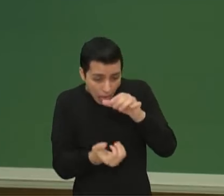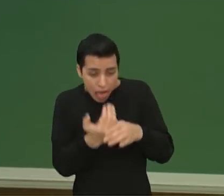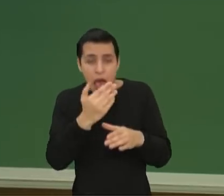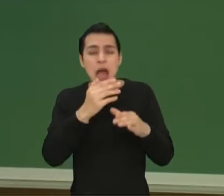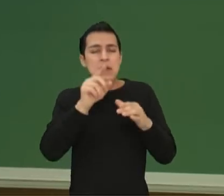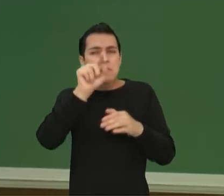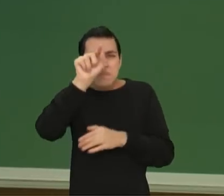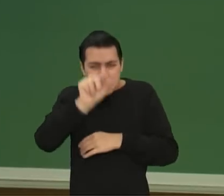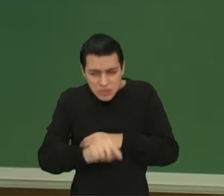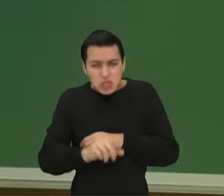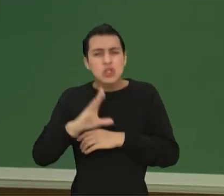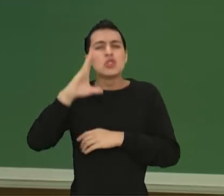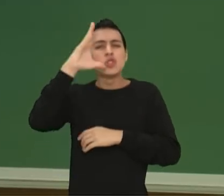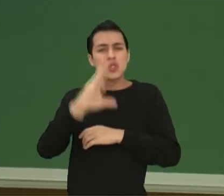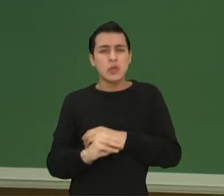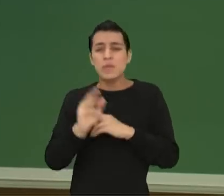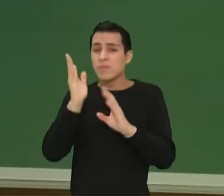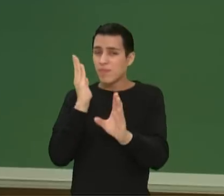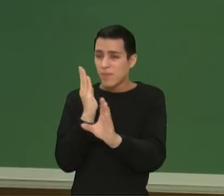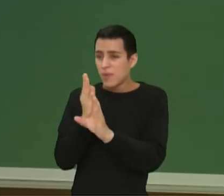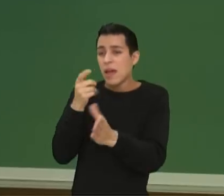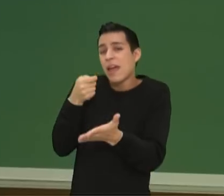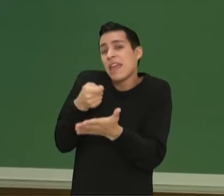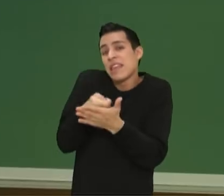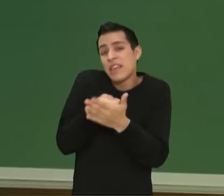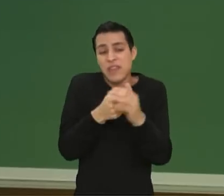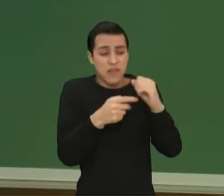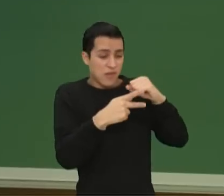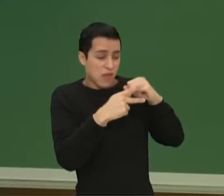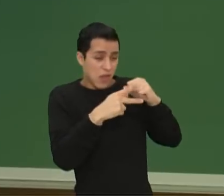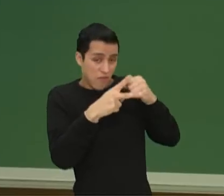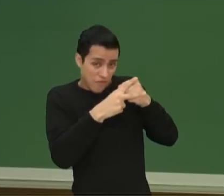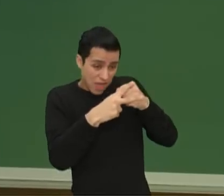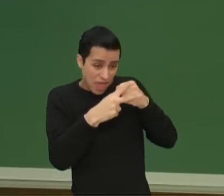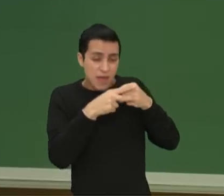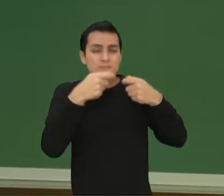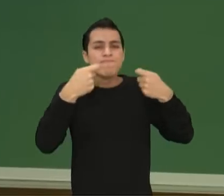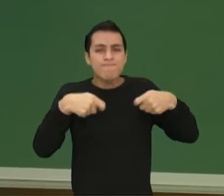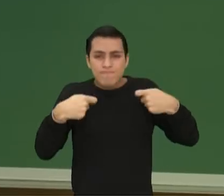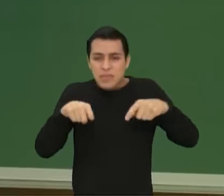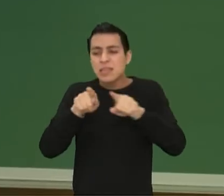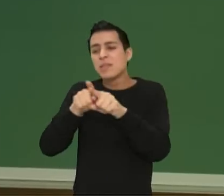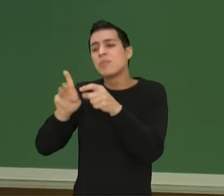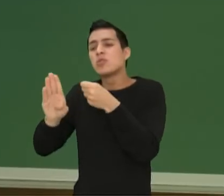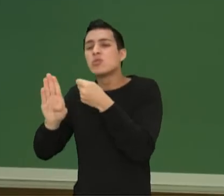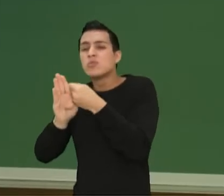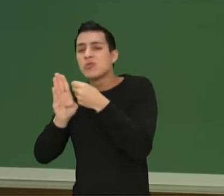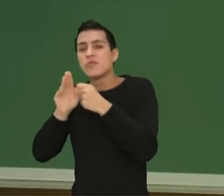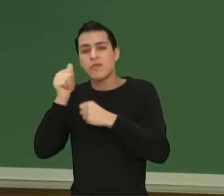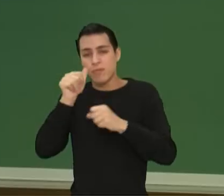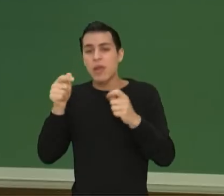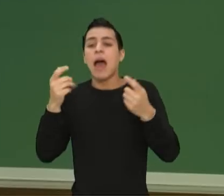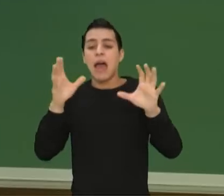em todas as alternativas devido à exigência do verbo e do substantivo feminino.